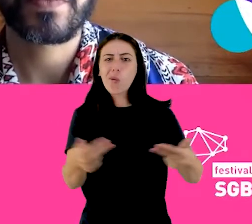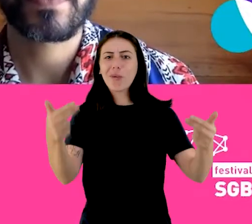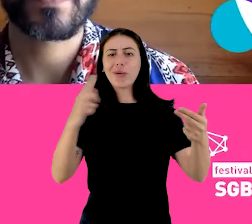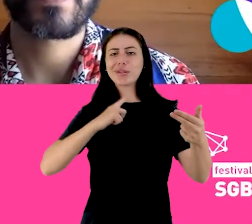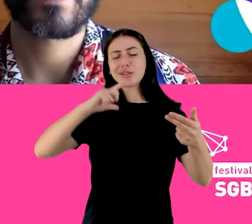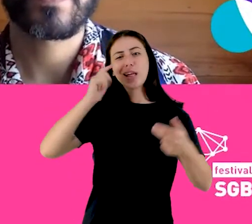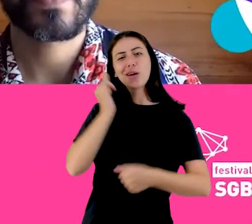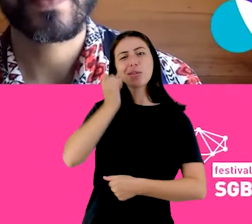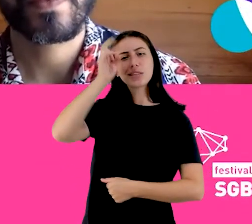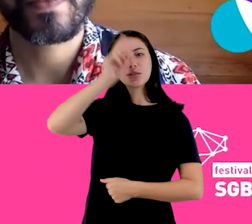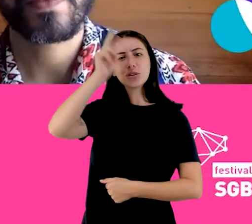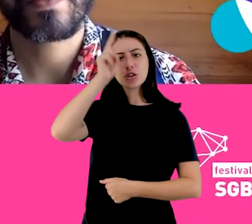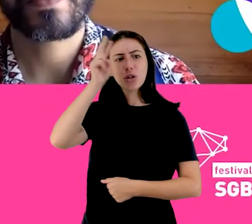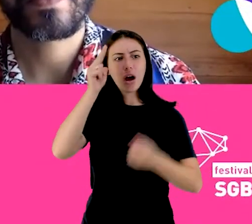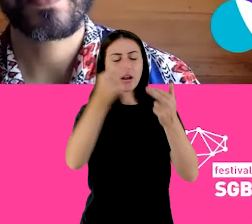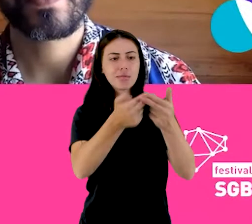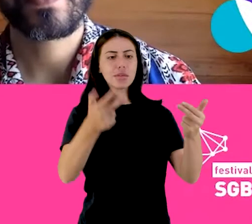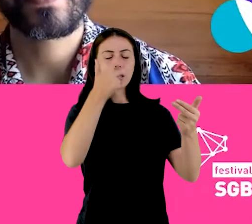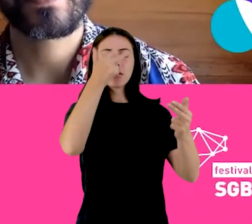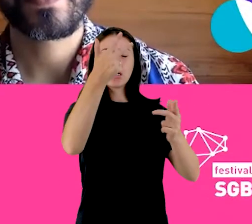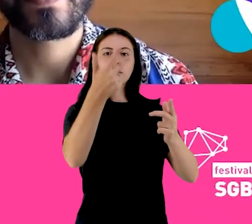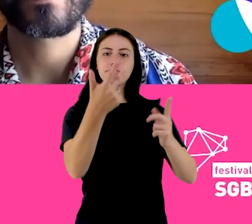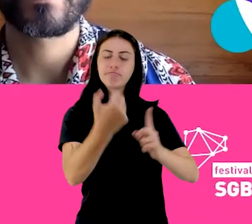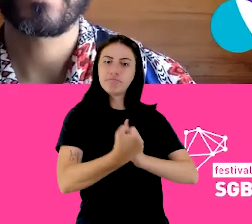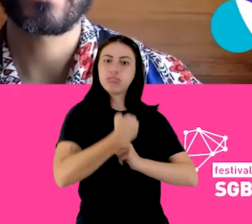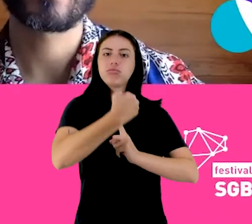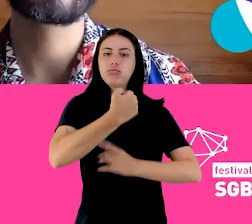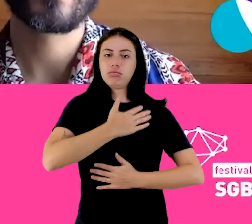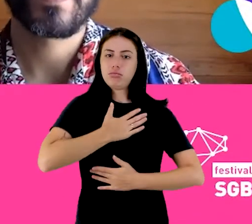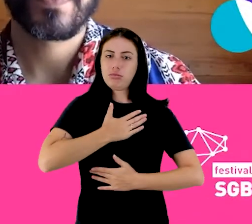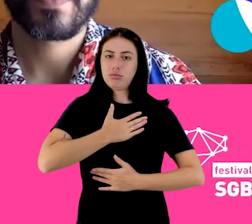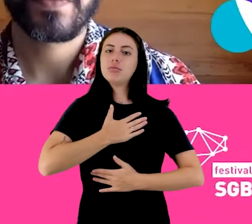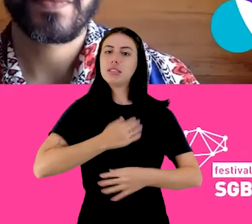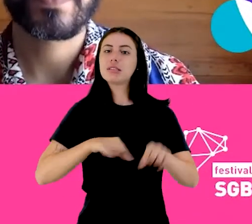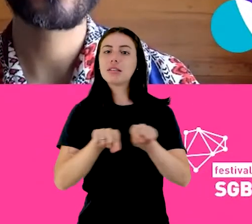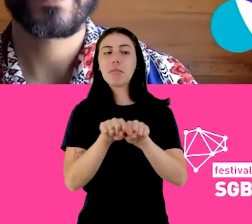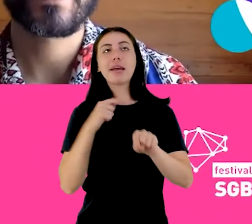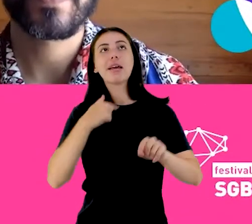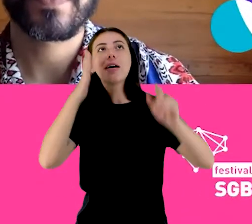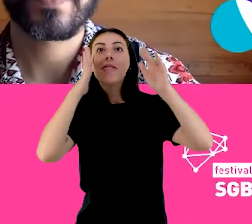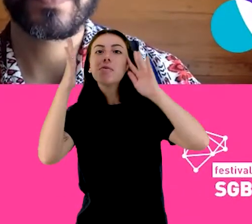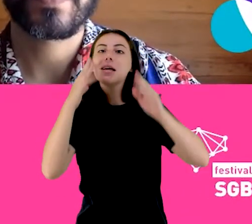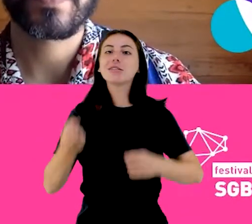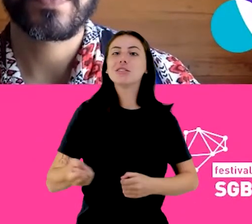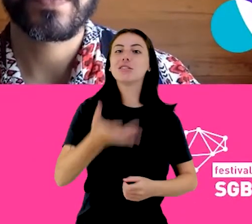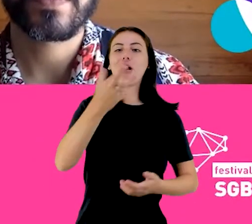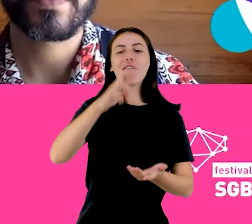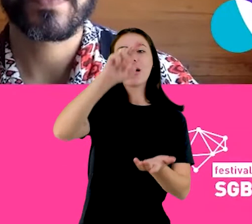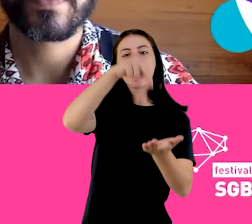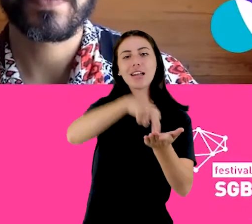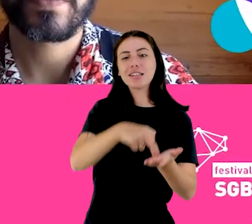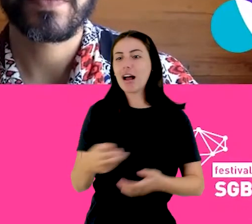com imagem, com som, sabe, a imagem em movimento, você está colocando uma história ali, está promovendo que o